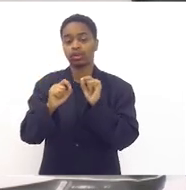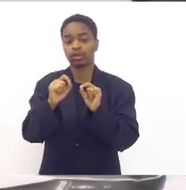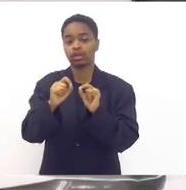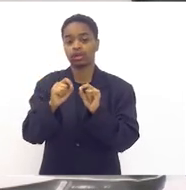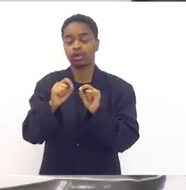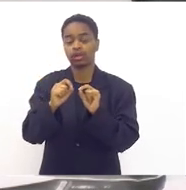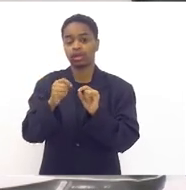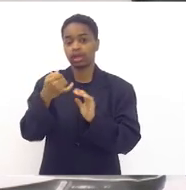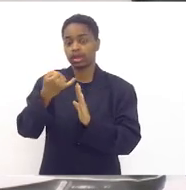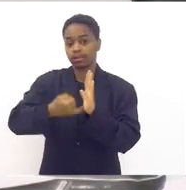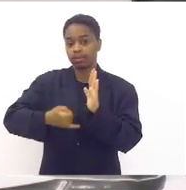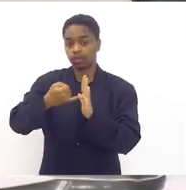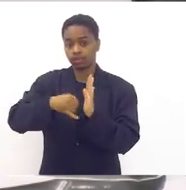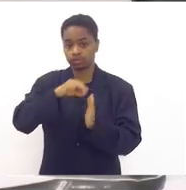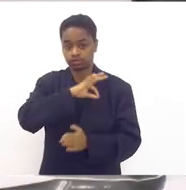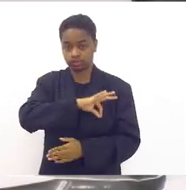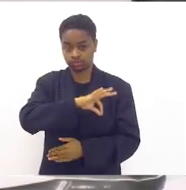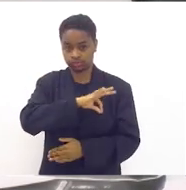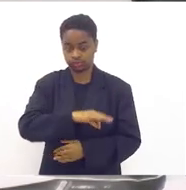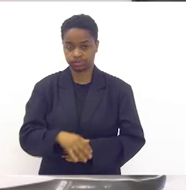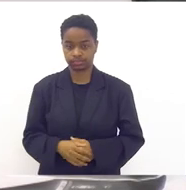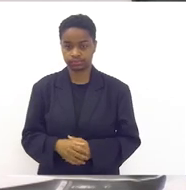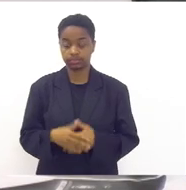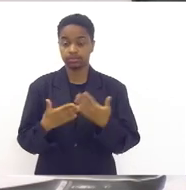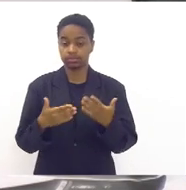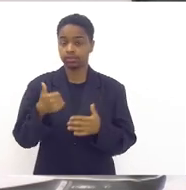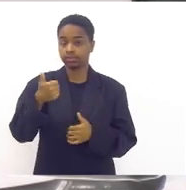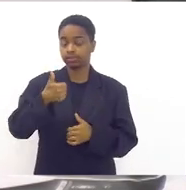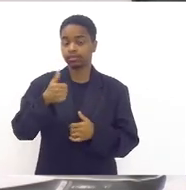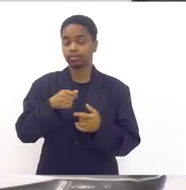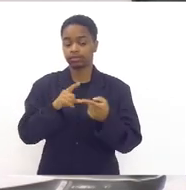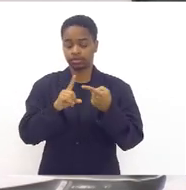de renda retido na fonte. Então, a primeira pergunta é essa.